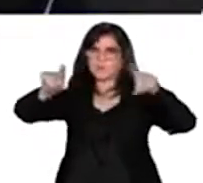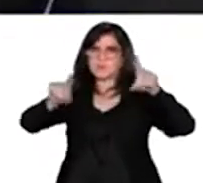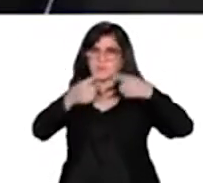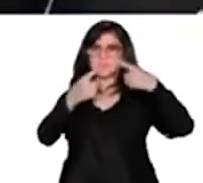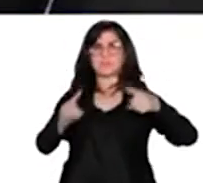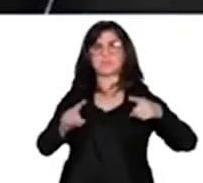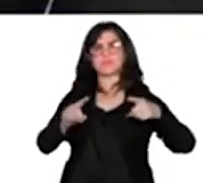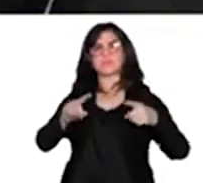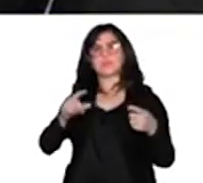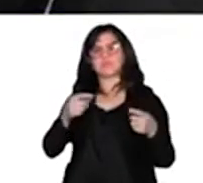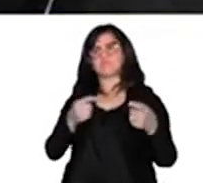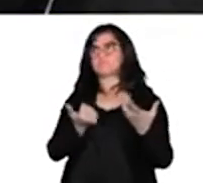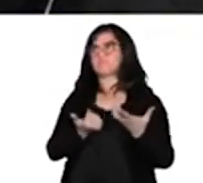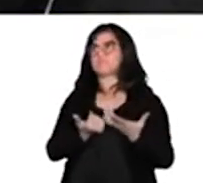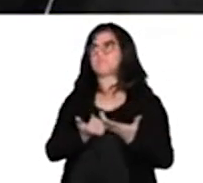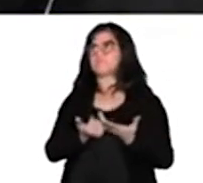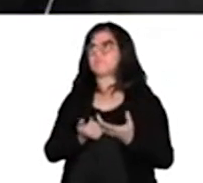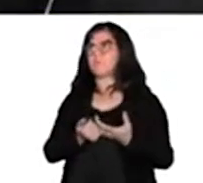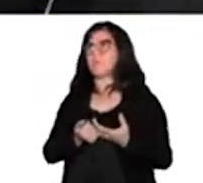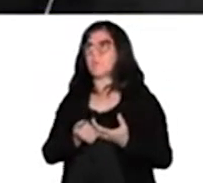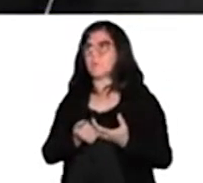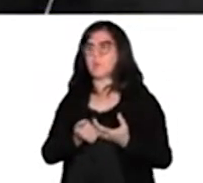é contrapontiado também.